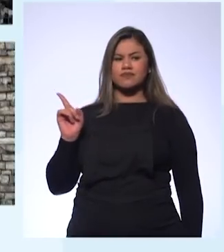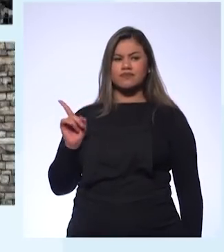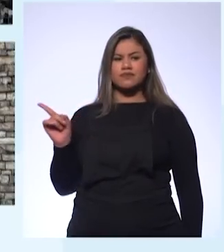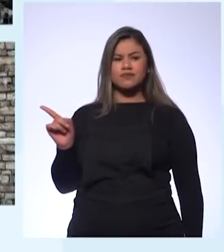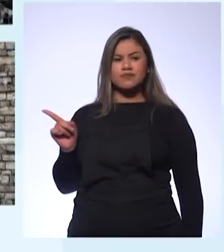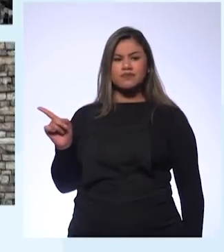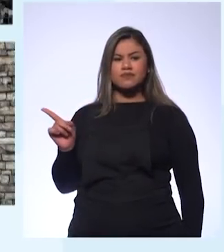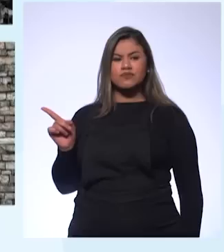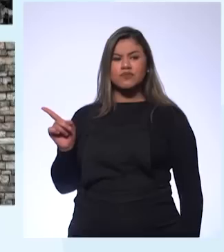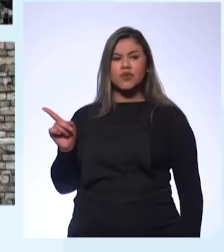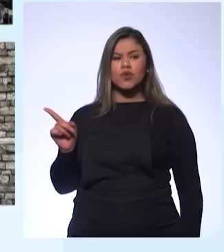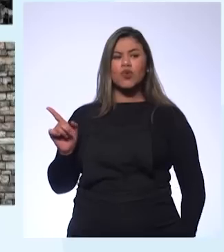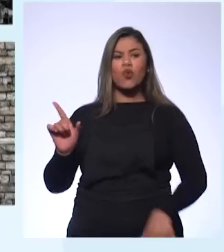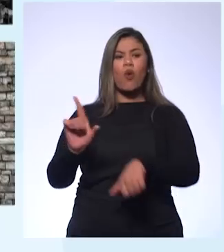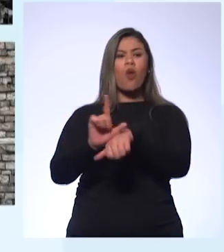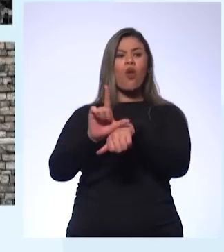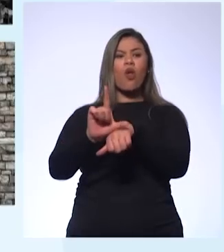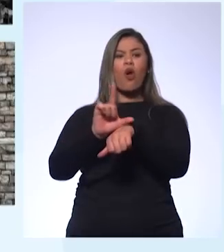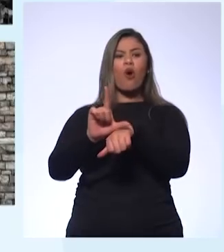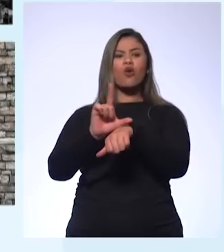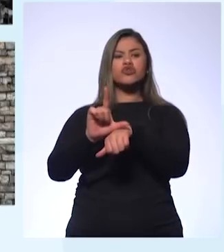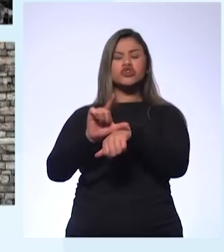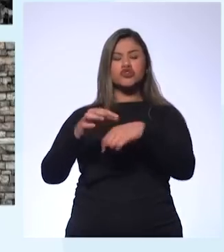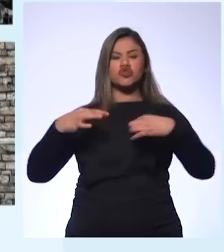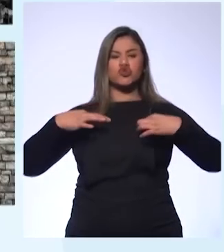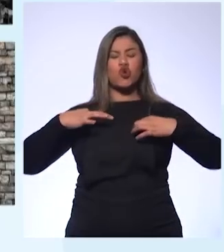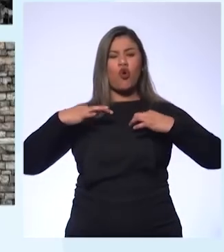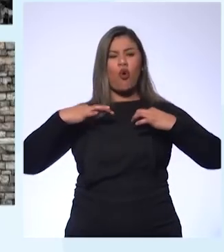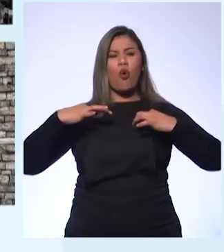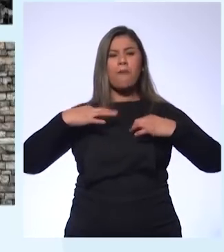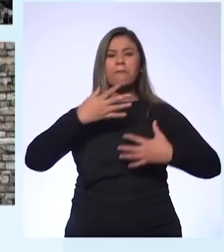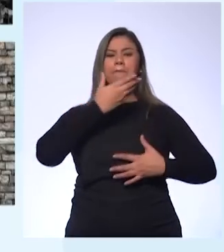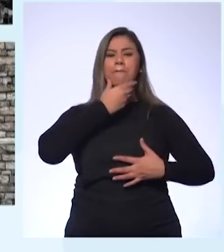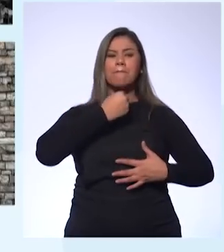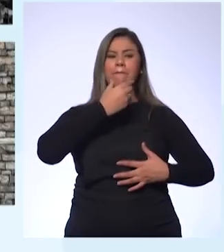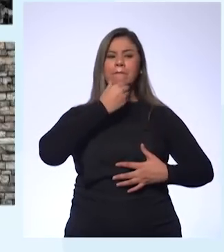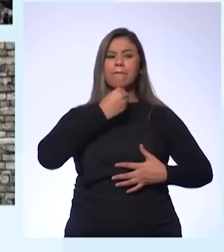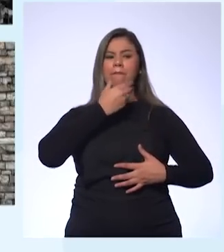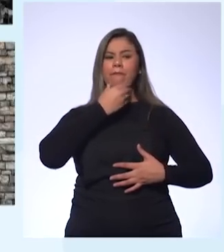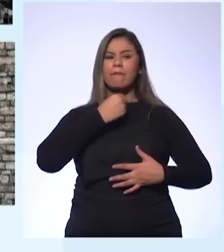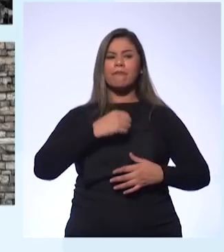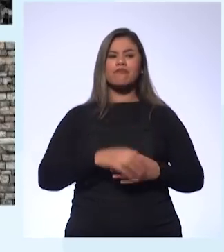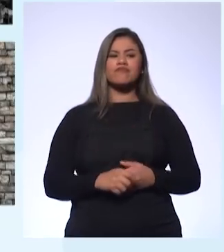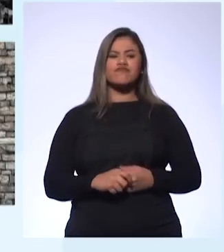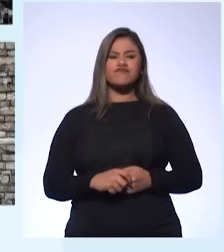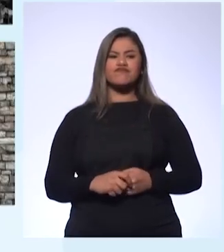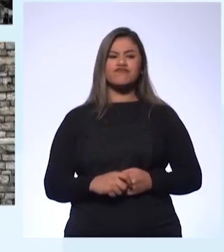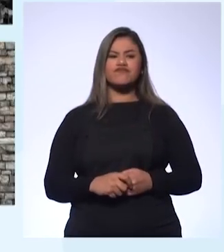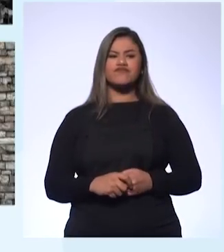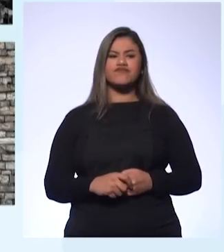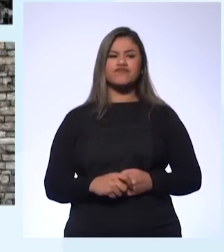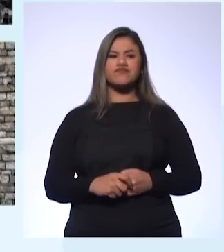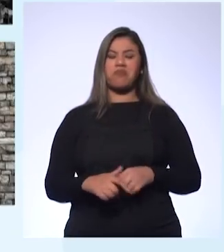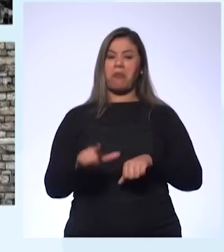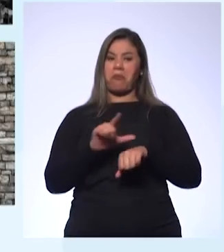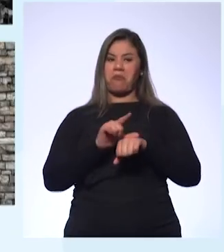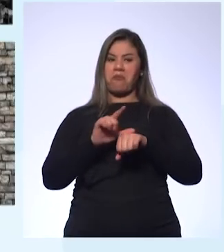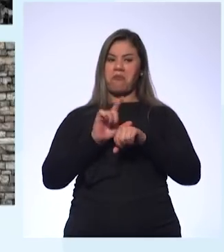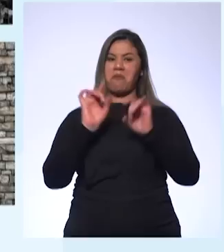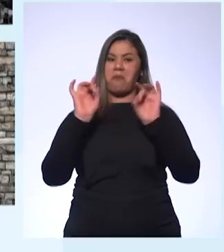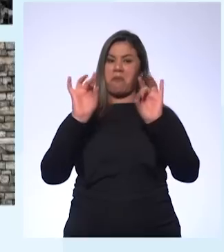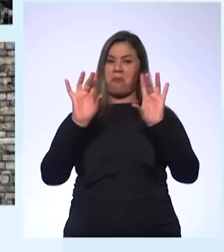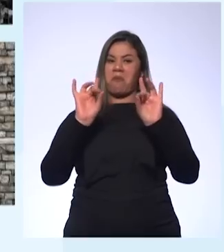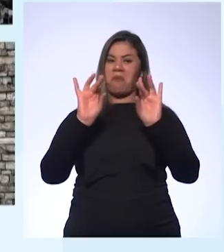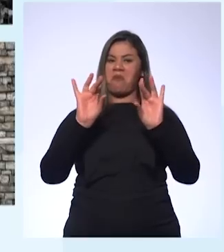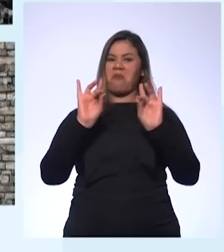departamento. Isso Uma roupa. é masculina, né? São roupas masculinas Isso. ali. Roupas masculinas. Uma loja chique, hein,